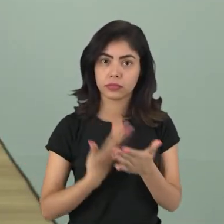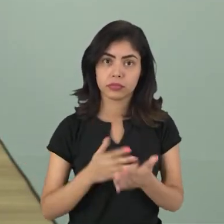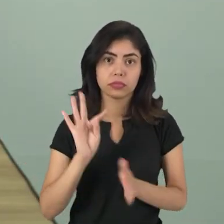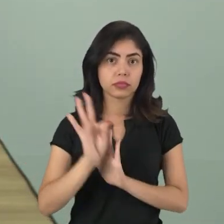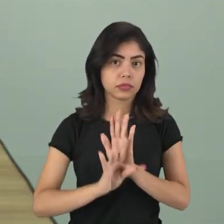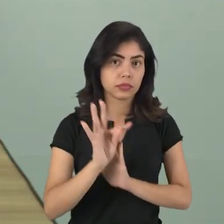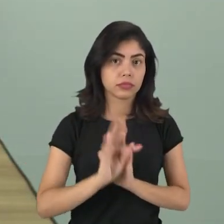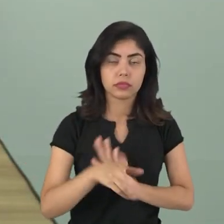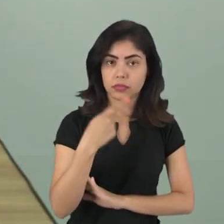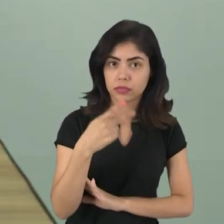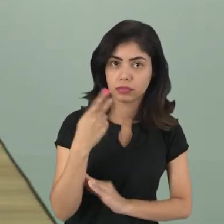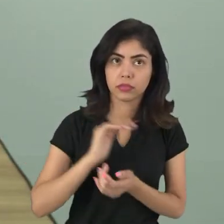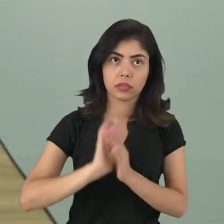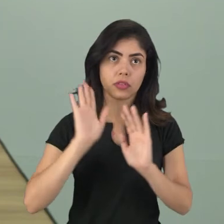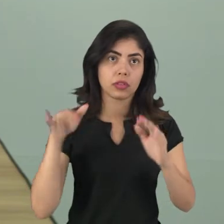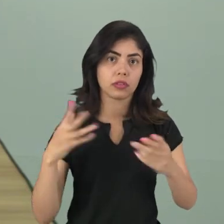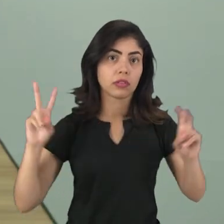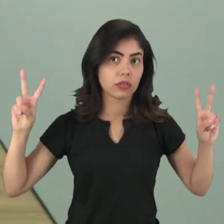O